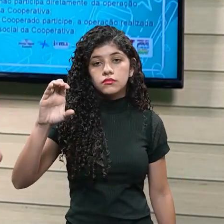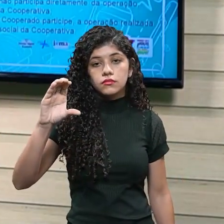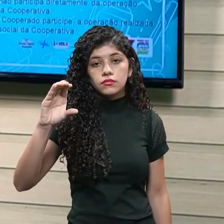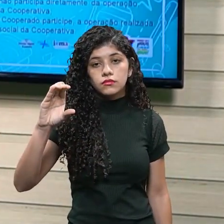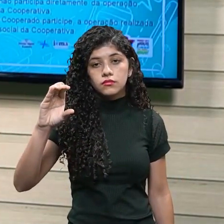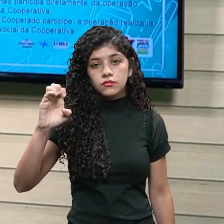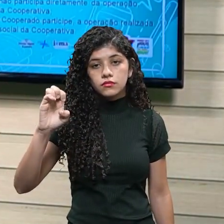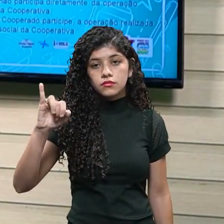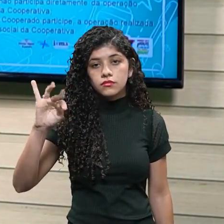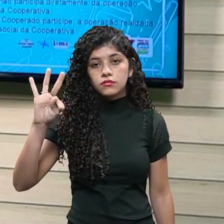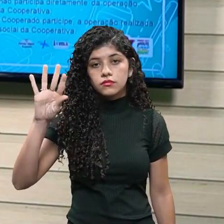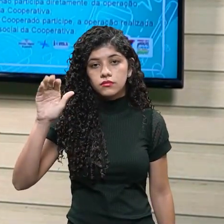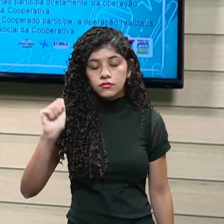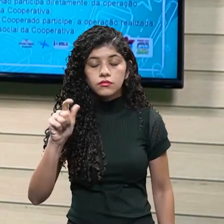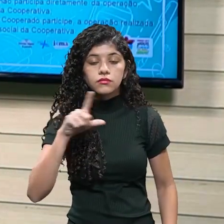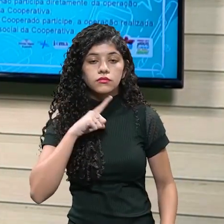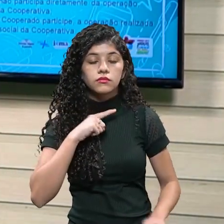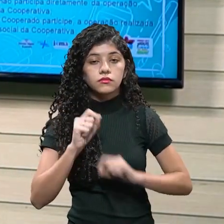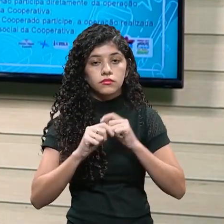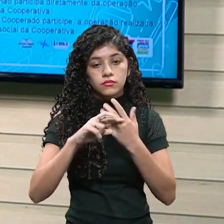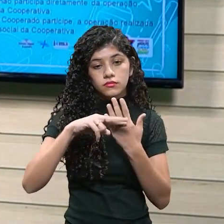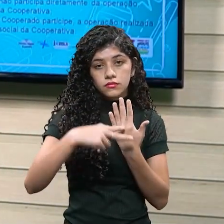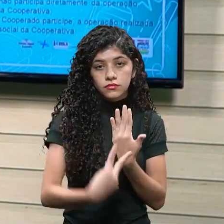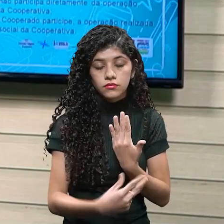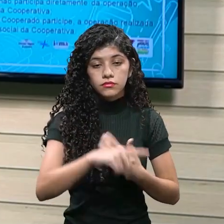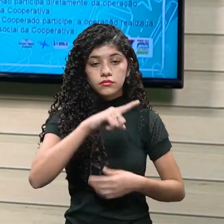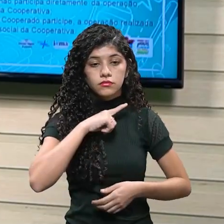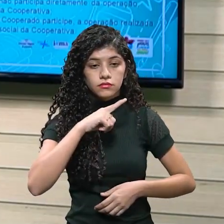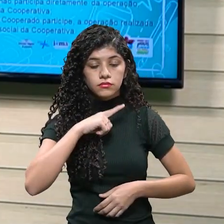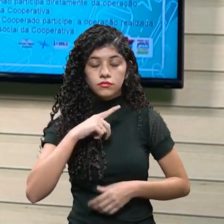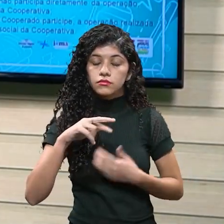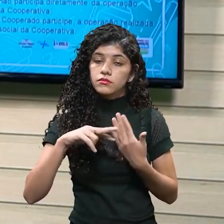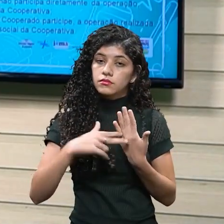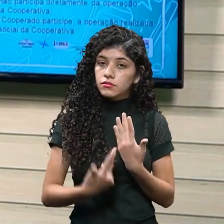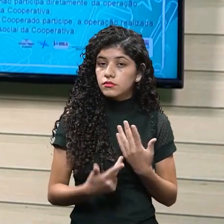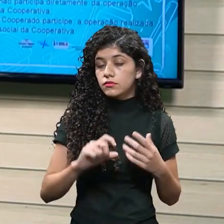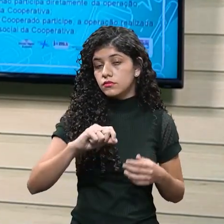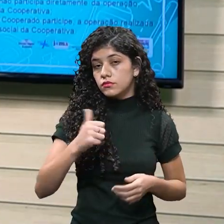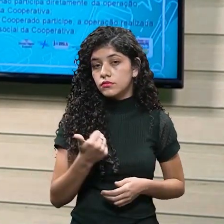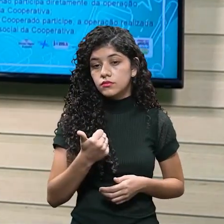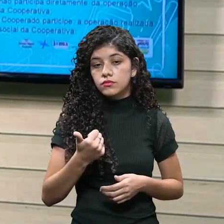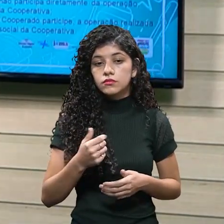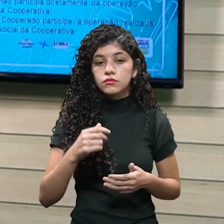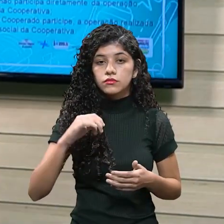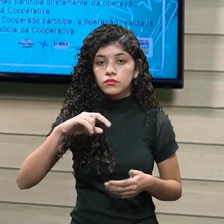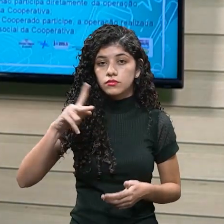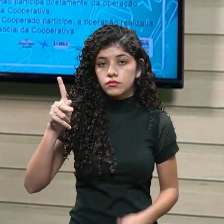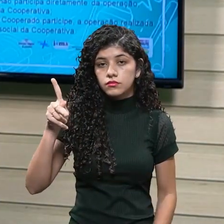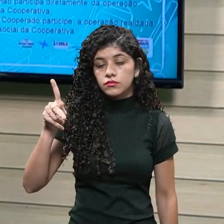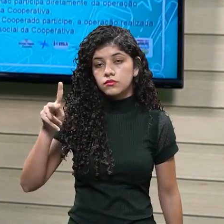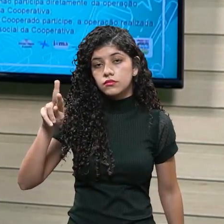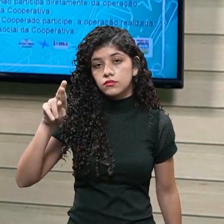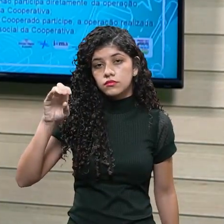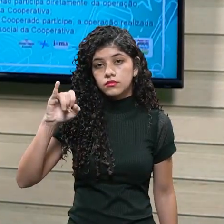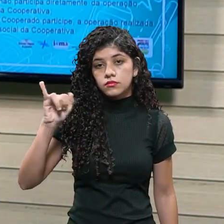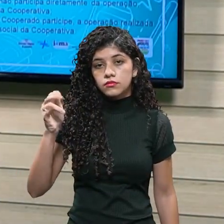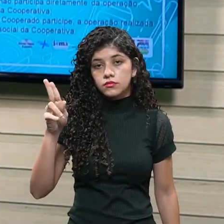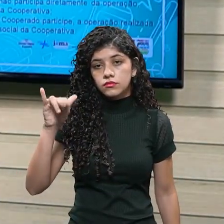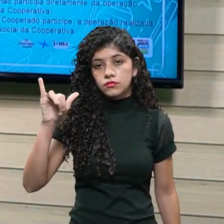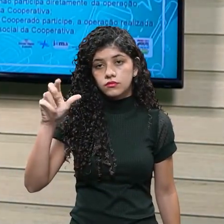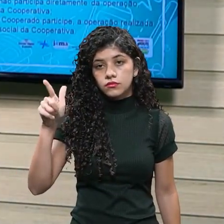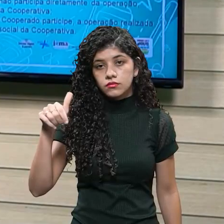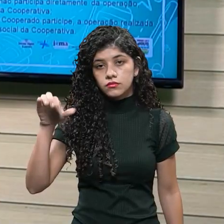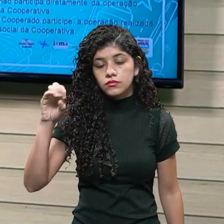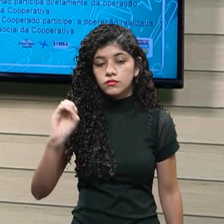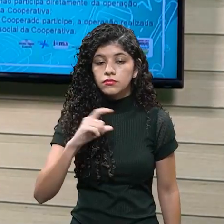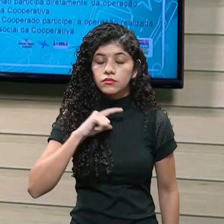inseridos custos e despesas e, consequentemente, vai ter como resultado o lucro ou prejuízo. Então, isso aí é uma operação